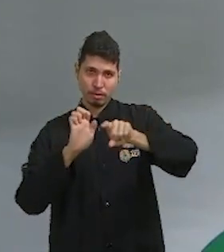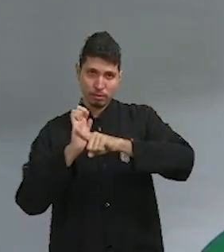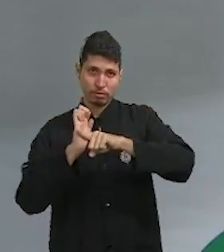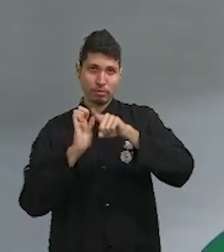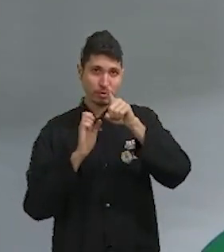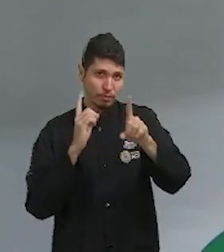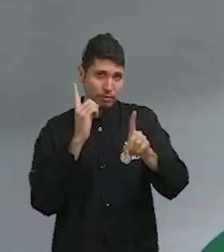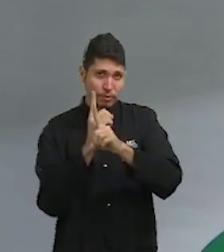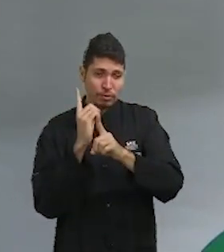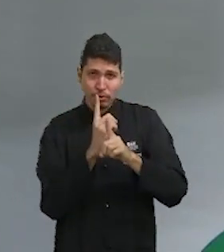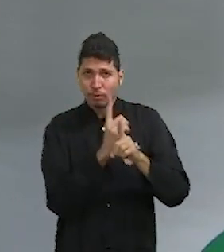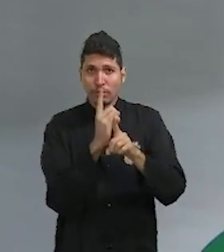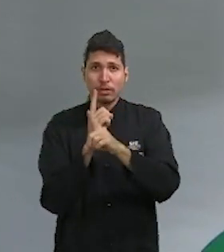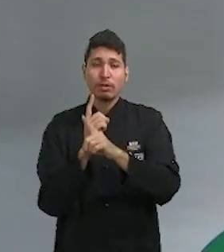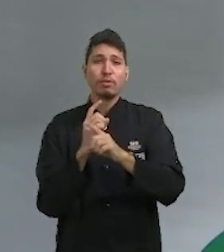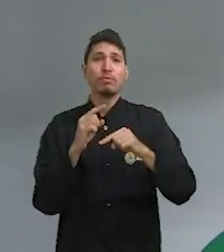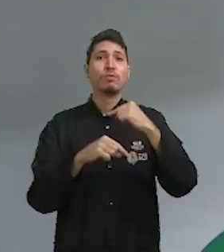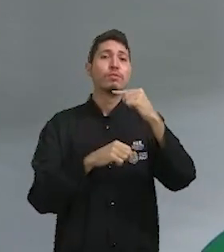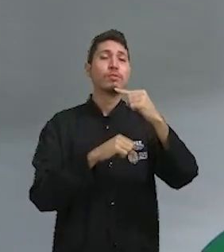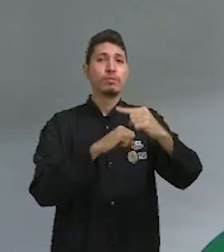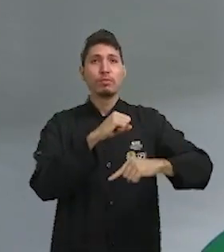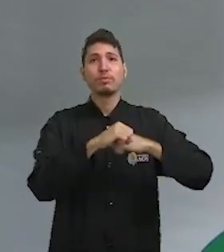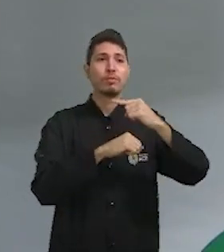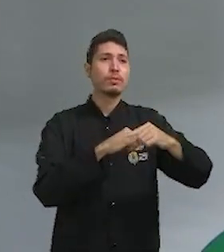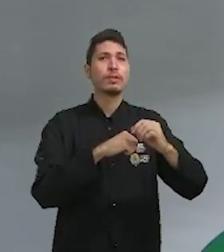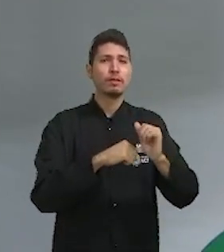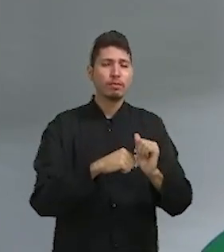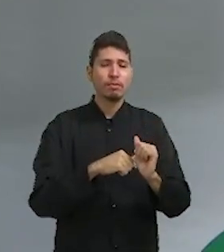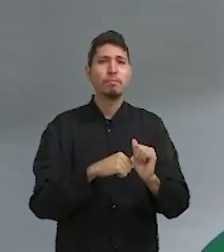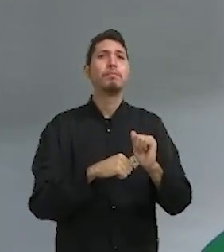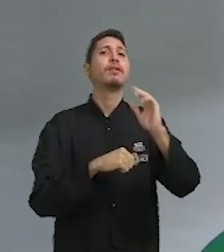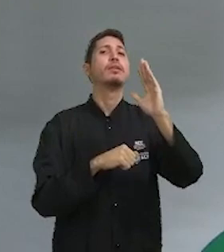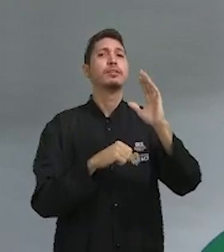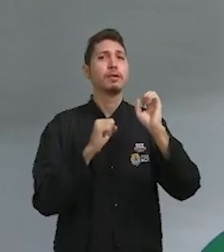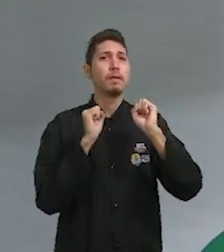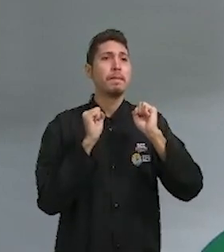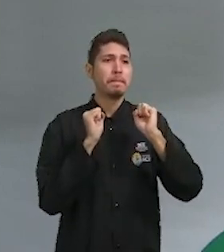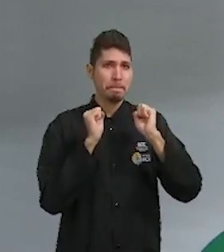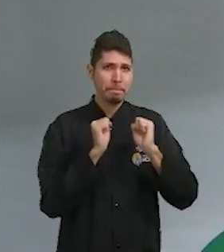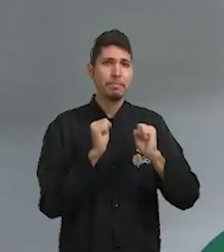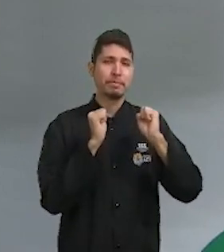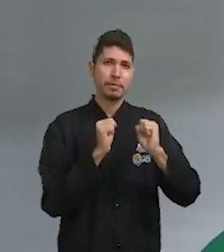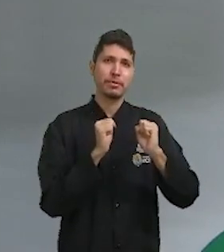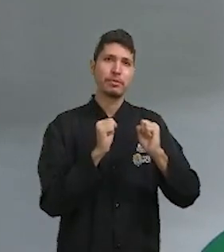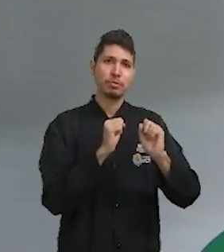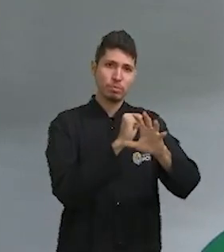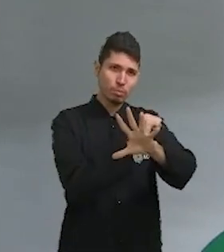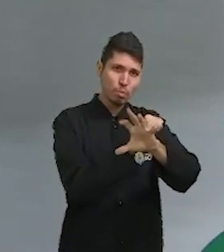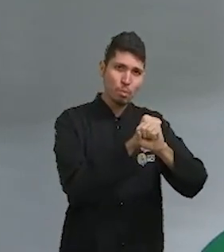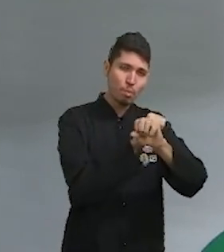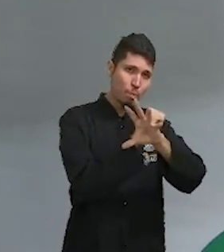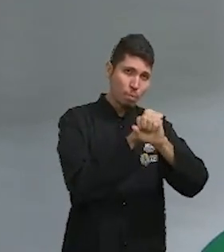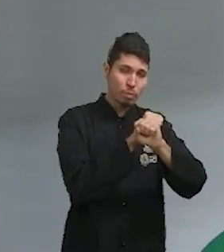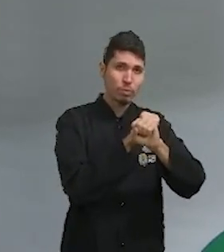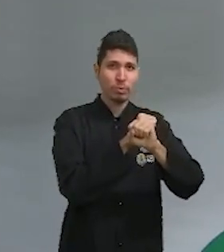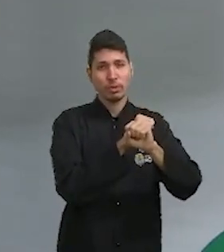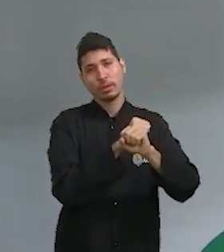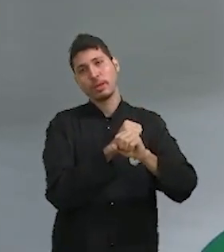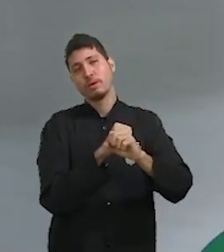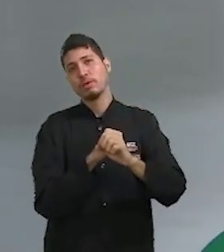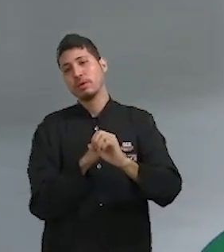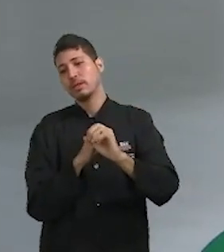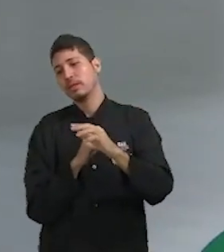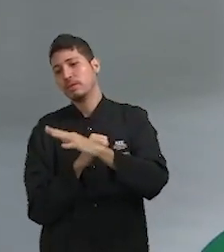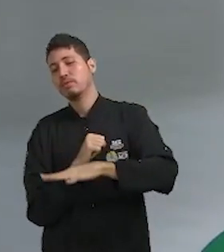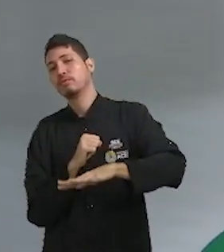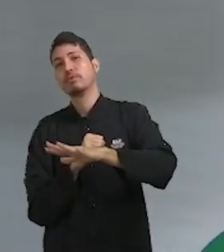que têm a maior tendência de oxidar e os átomos que têm a maior tendência de reduzir. Os